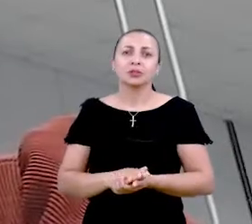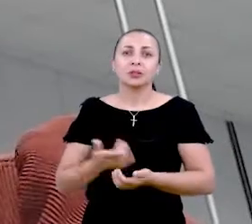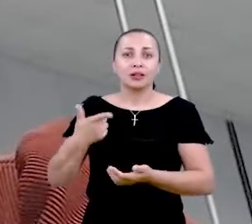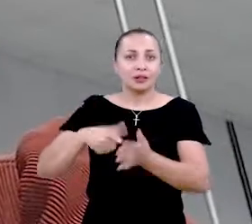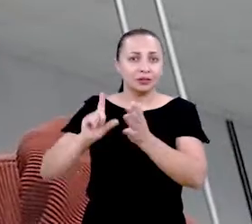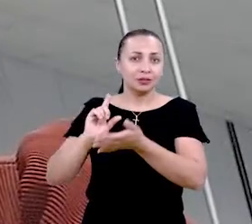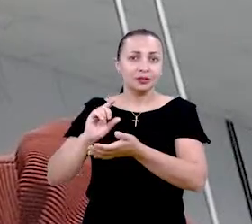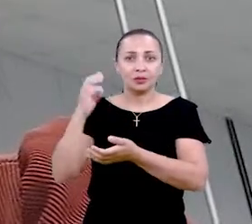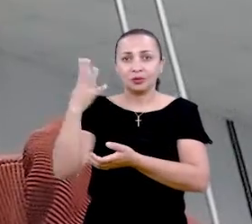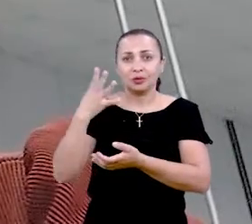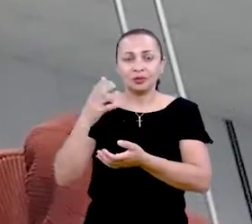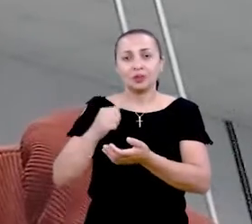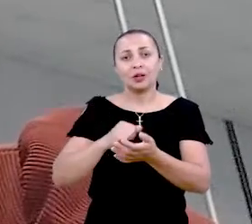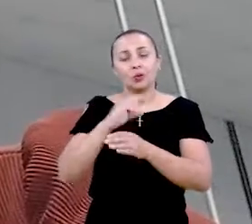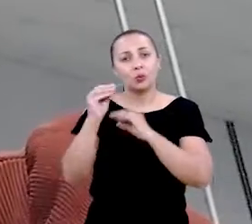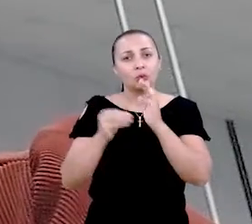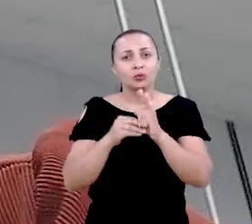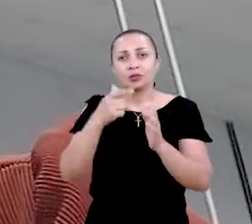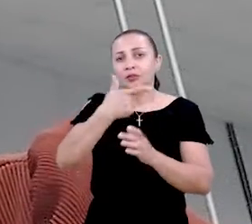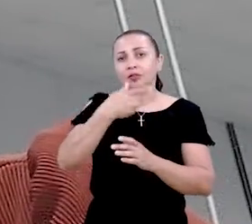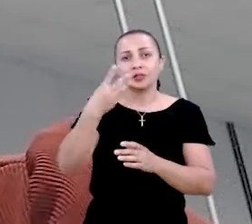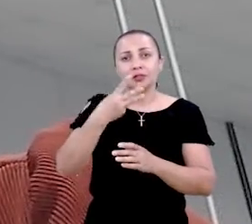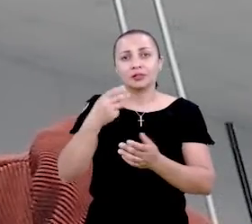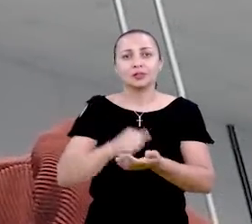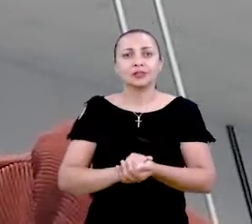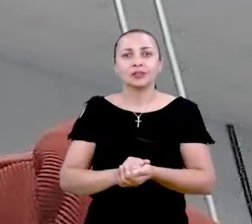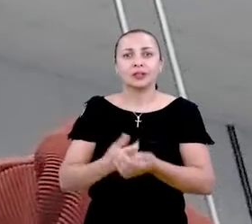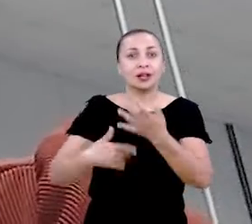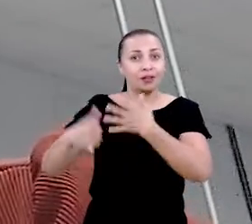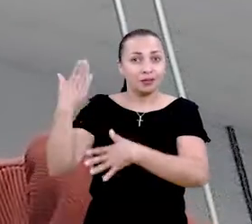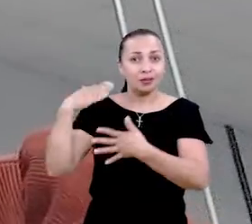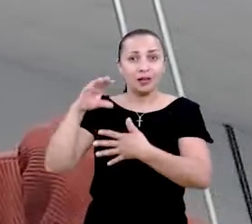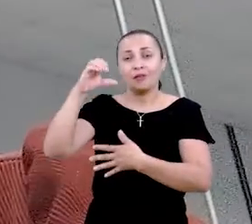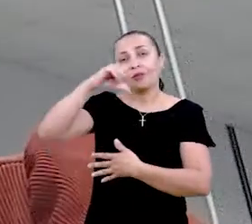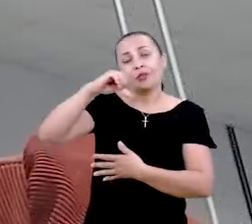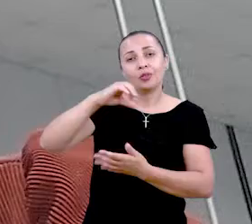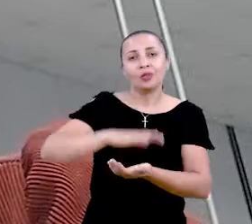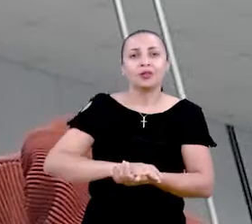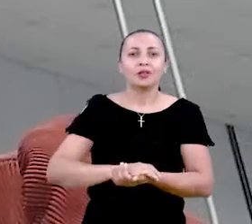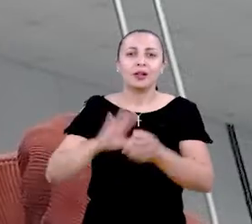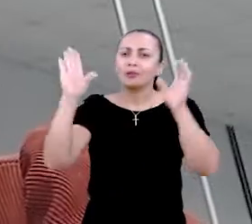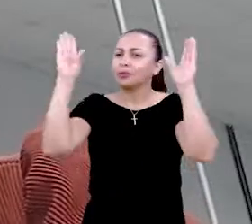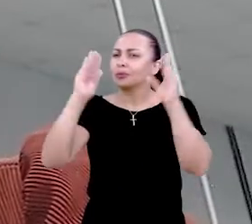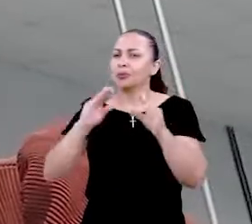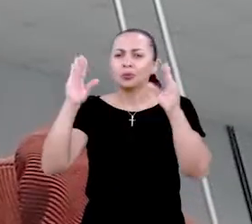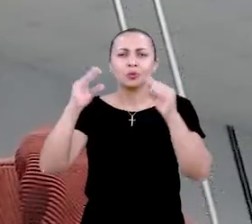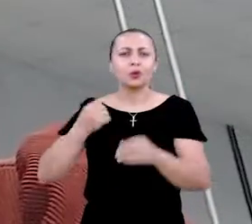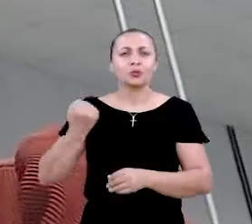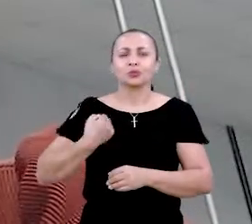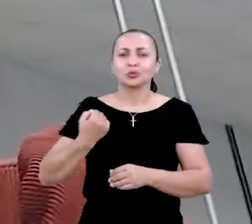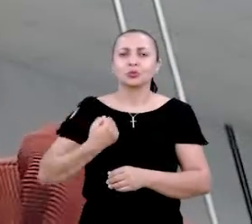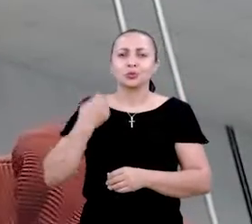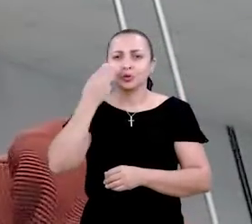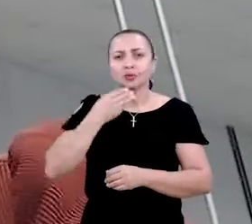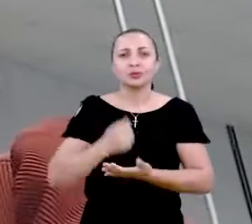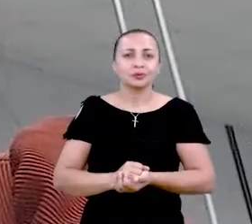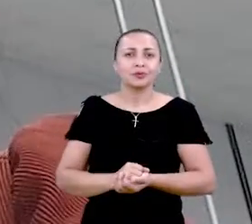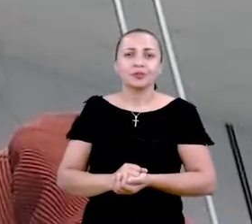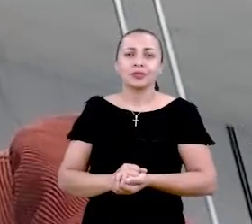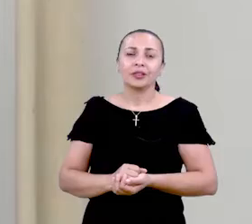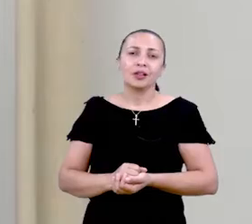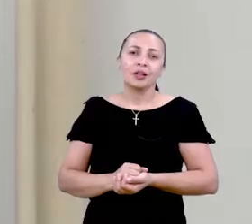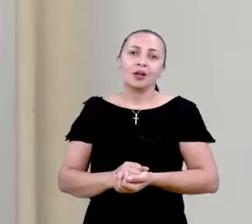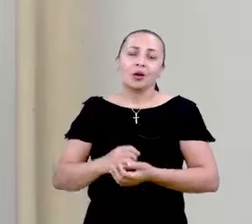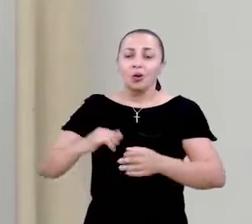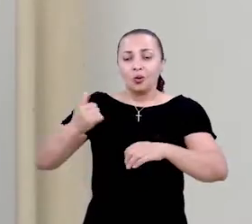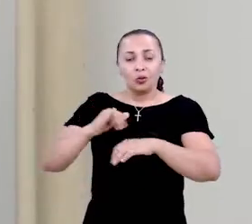estava 23. E o último exame que eu fiz, no mês passado, estava 9. Então, assim, as taxas baixaram completamente, colesterol, triglicérides,